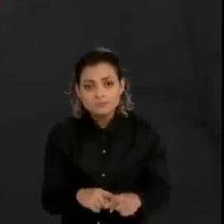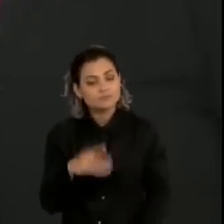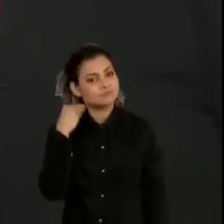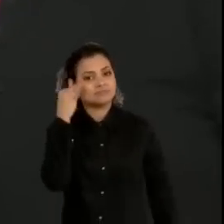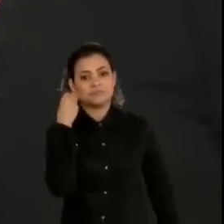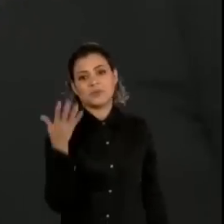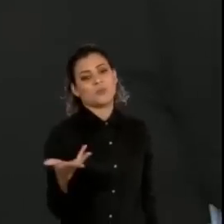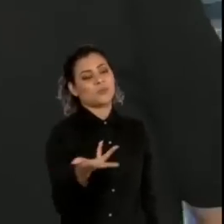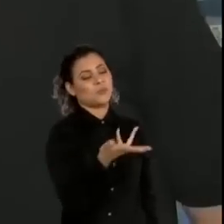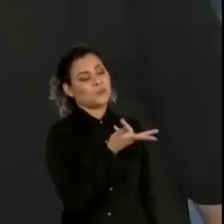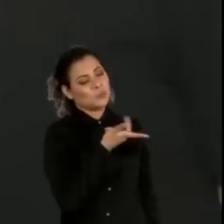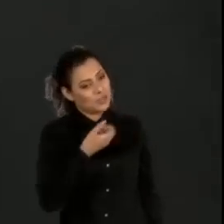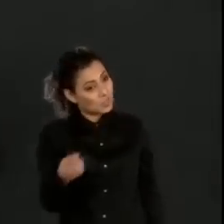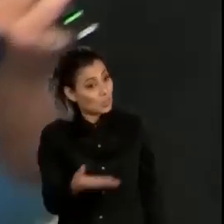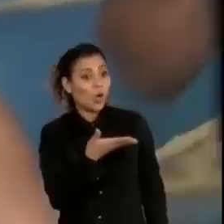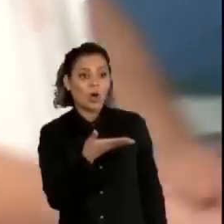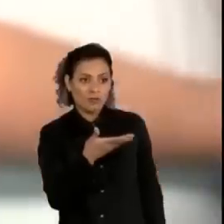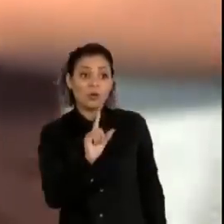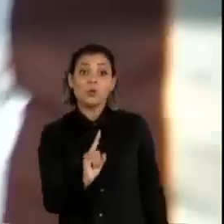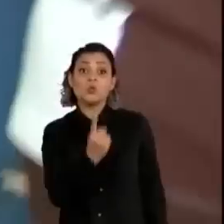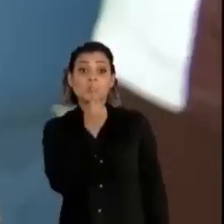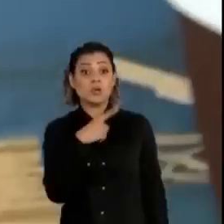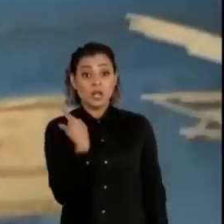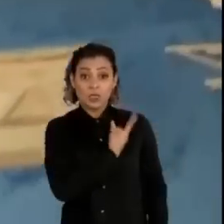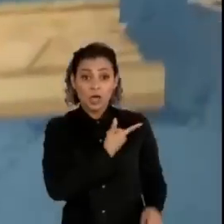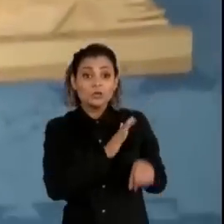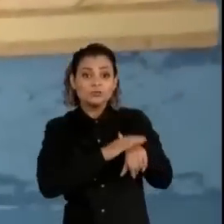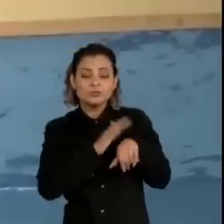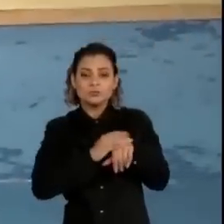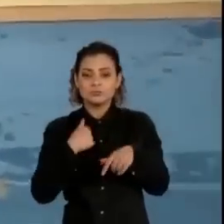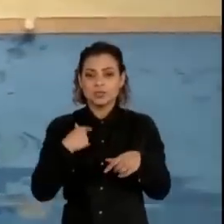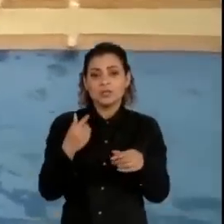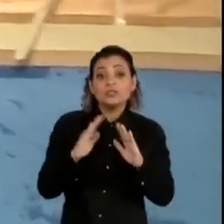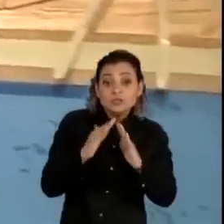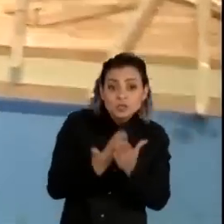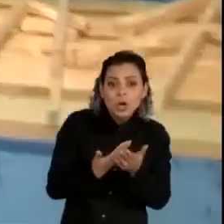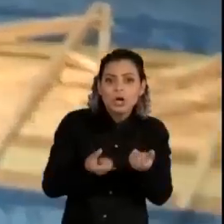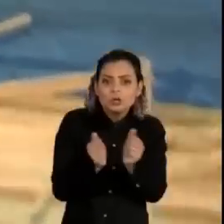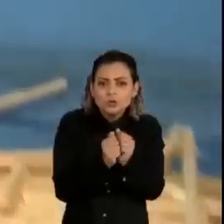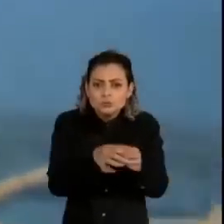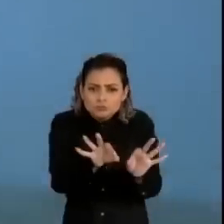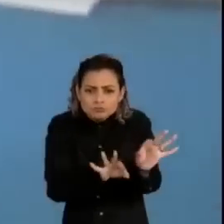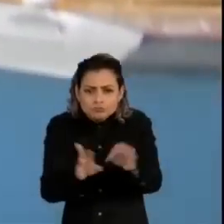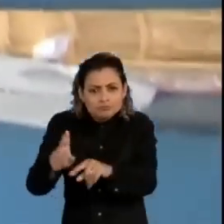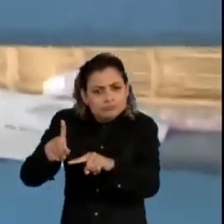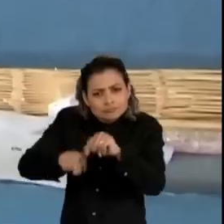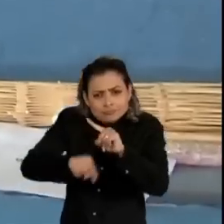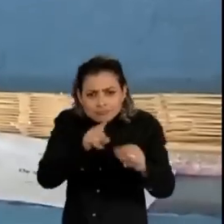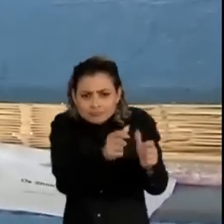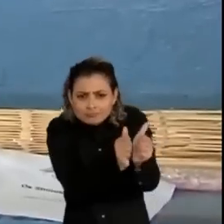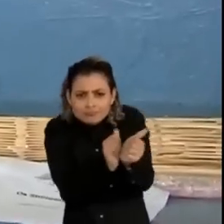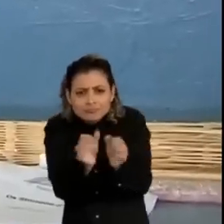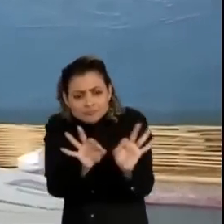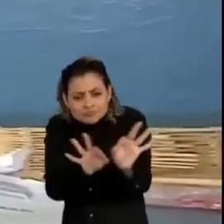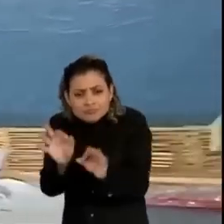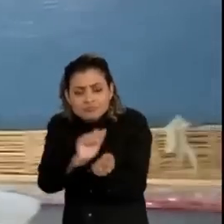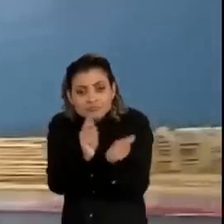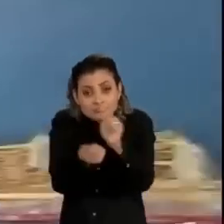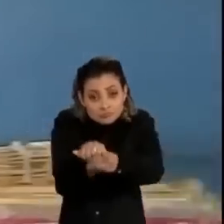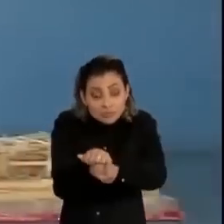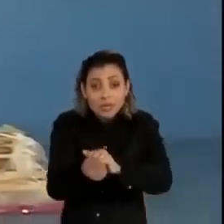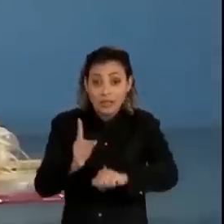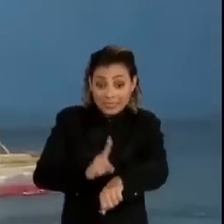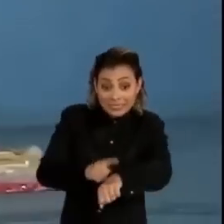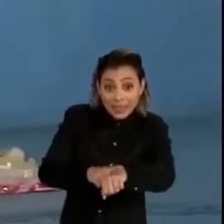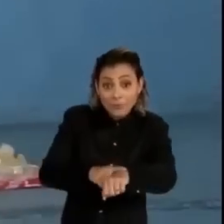experiência realmente inovadora e única, né, que a gente tem de vir com o nosso colégio. Principalmente no sentido de que o tempo e o